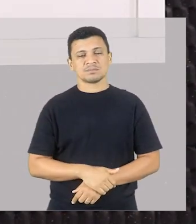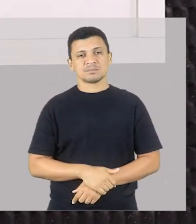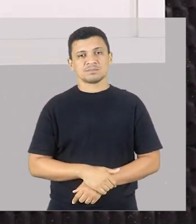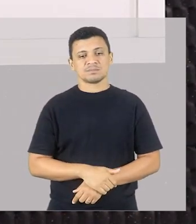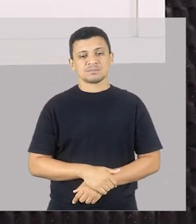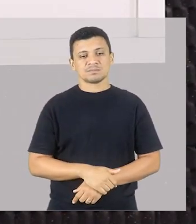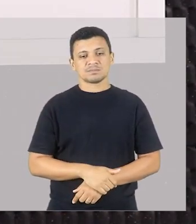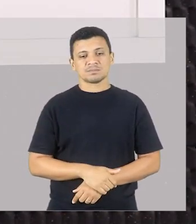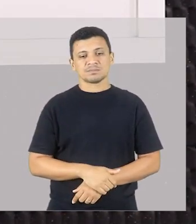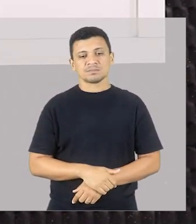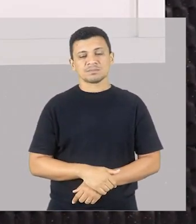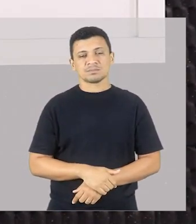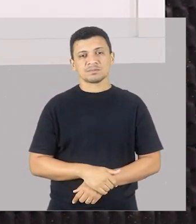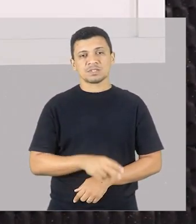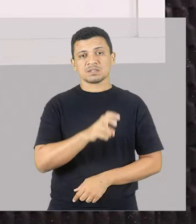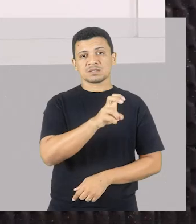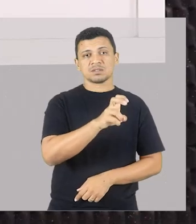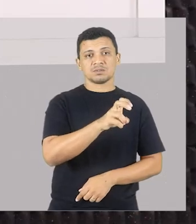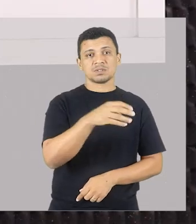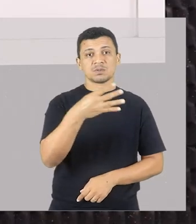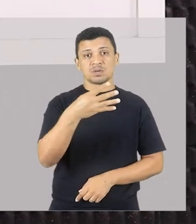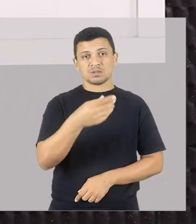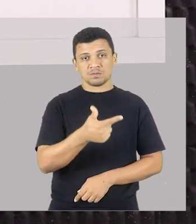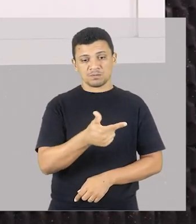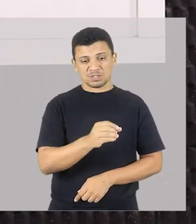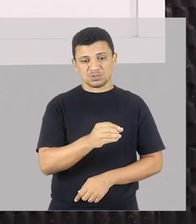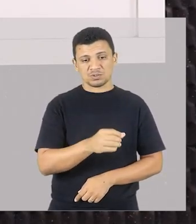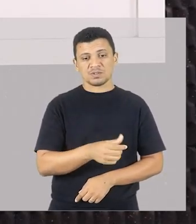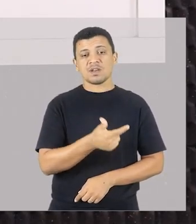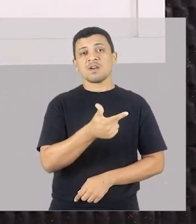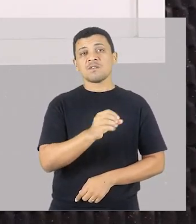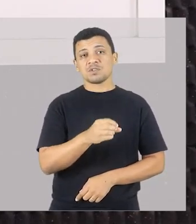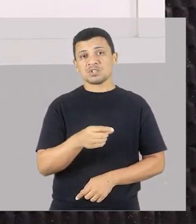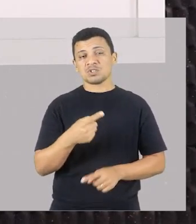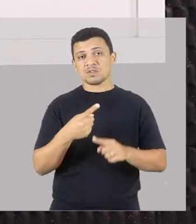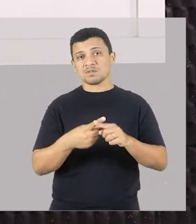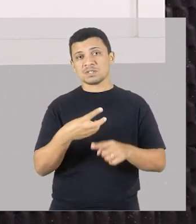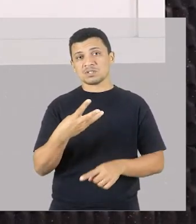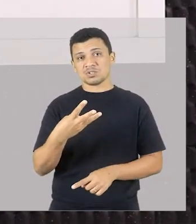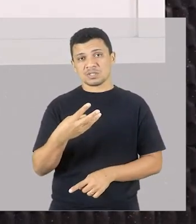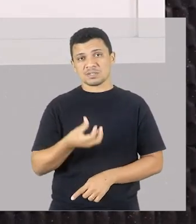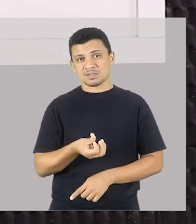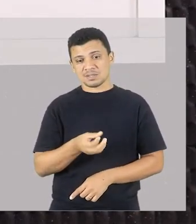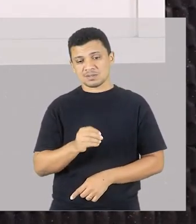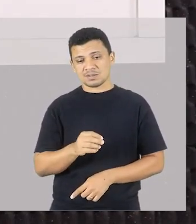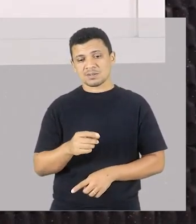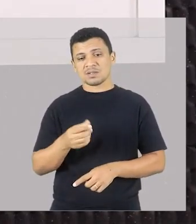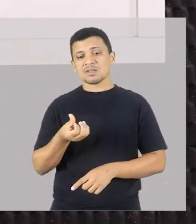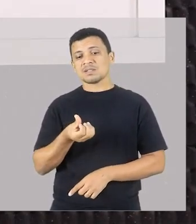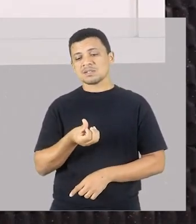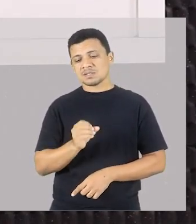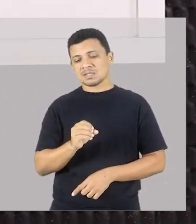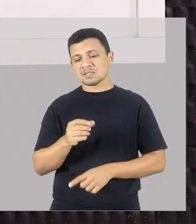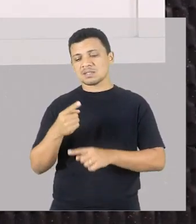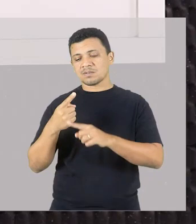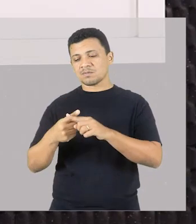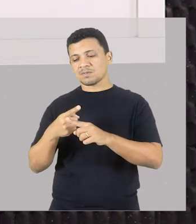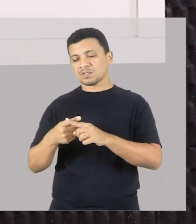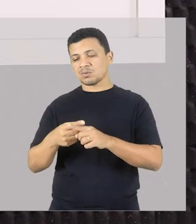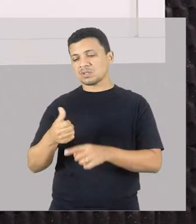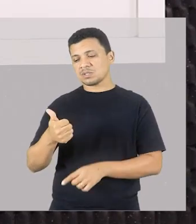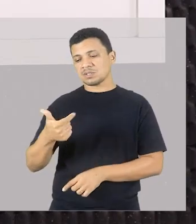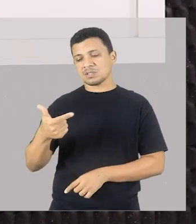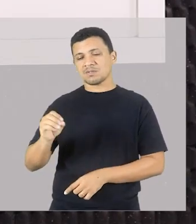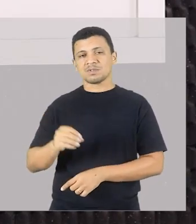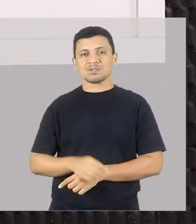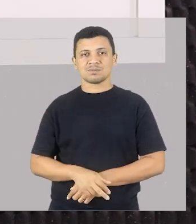Certinho? Então, você tem 5 vezes 4 dá 20. 20 vezes 3 dá 60. 60 vezes 2 dá